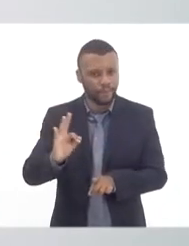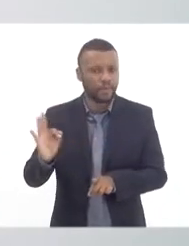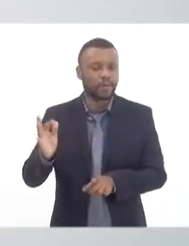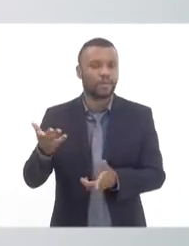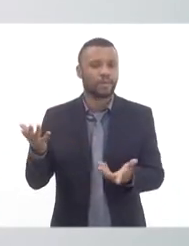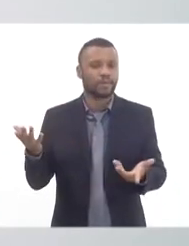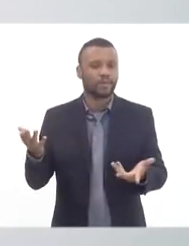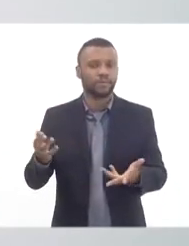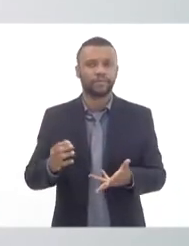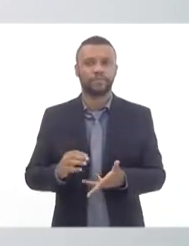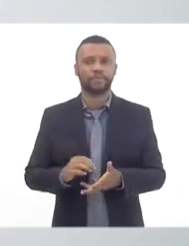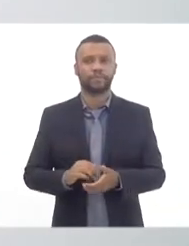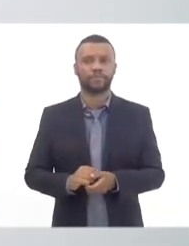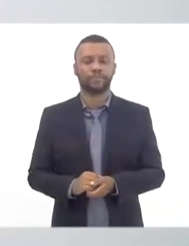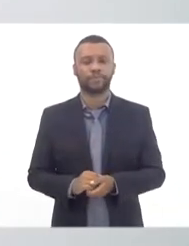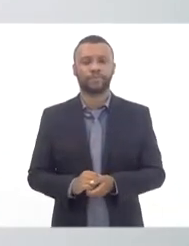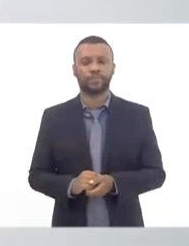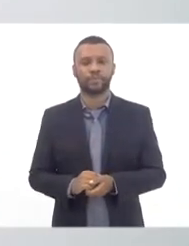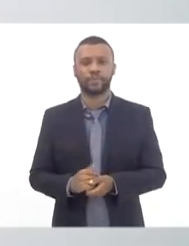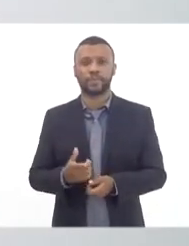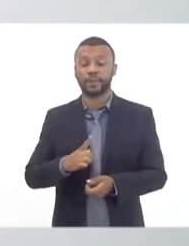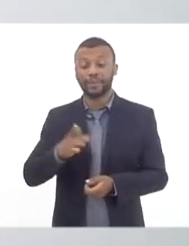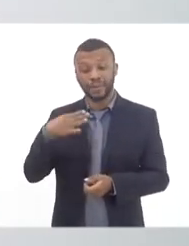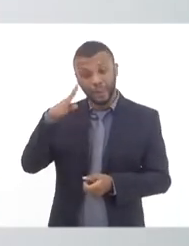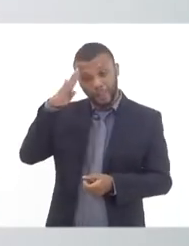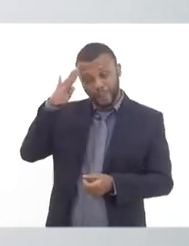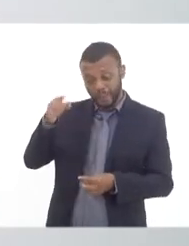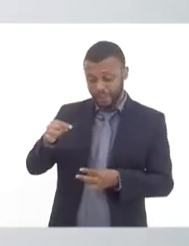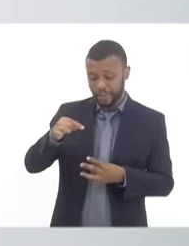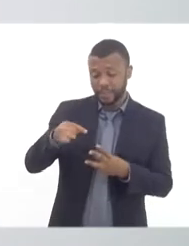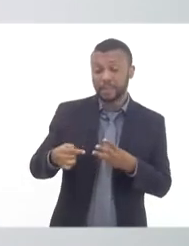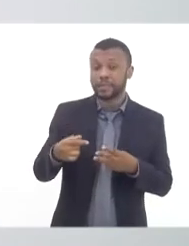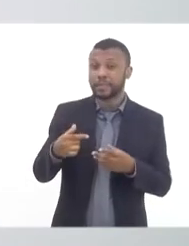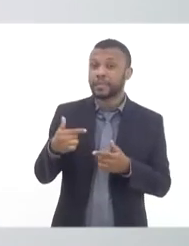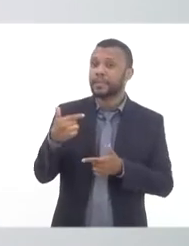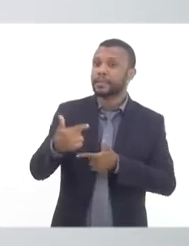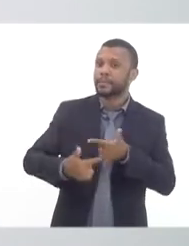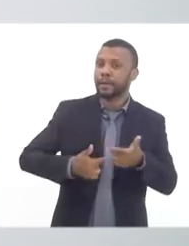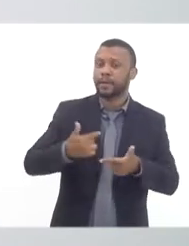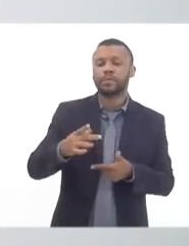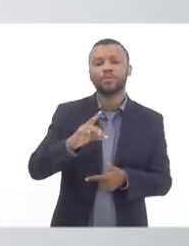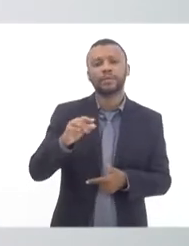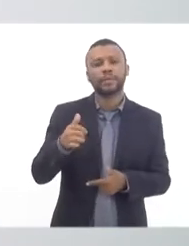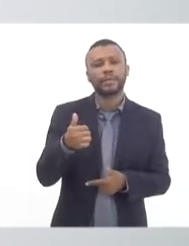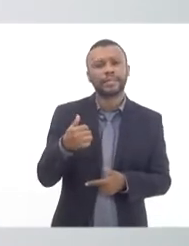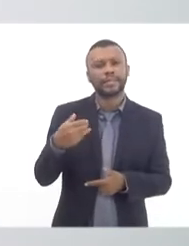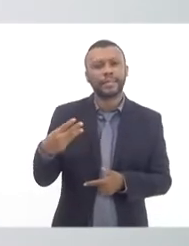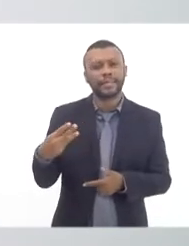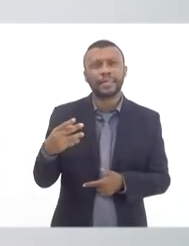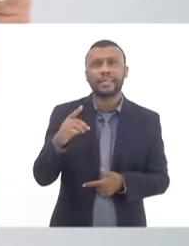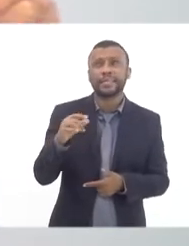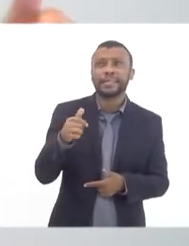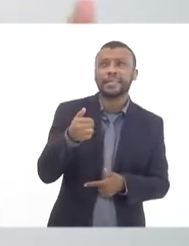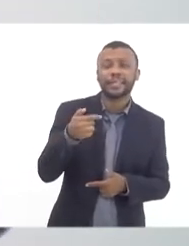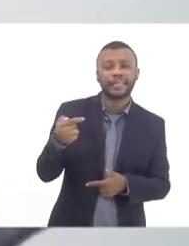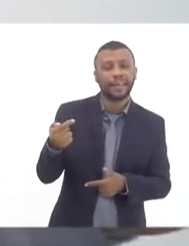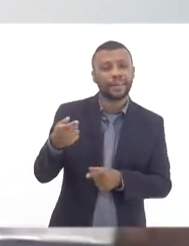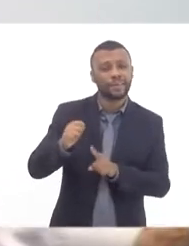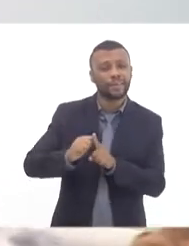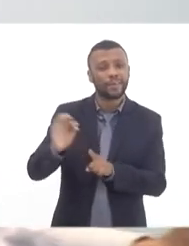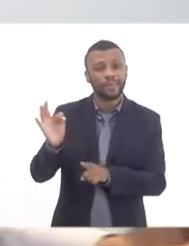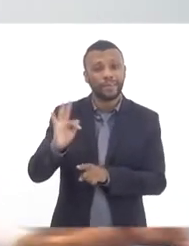3 atividades, no dia 13, no dia 15, no dia 17 de fevereiro